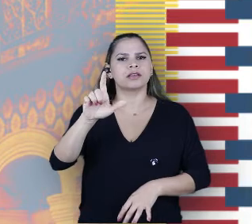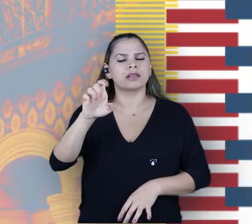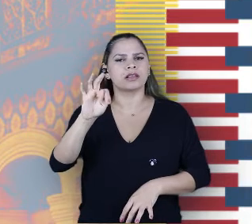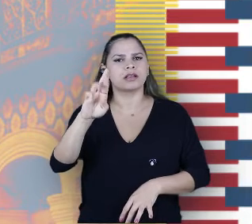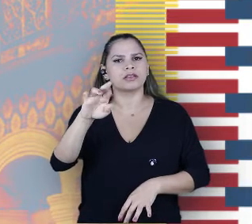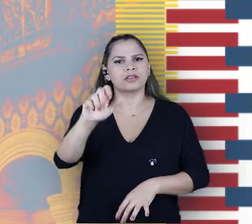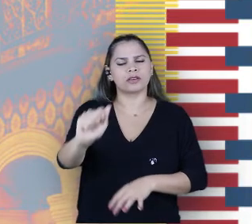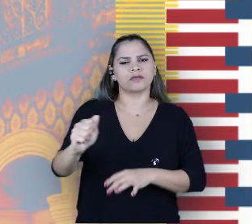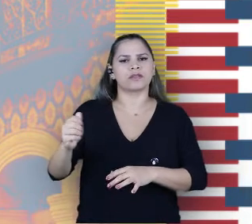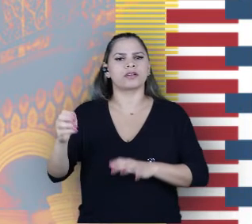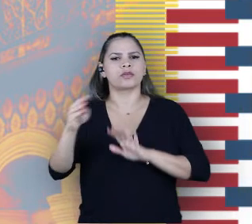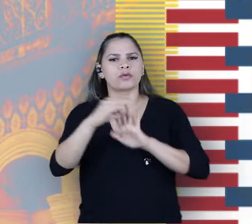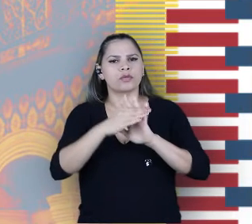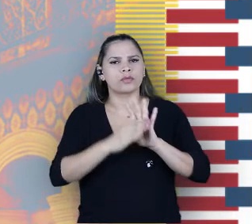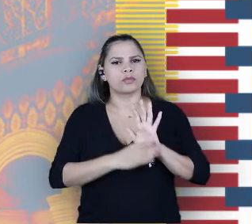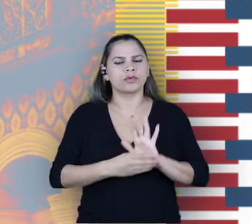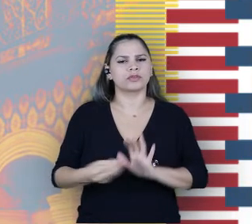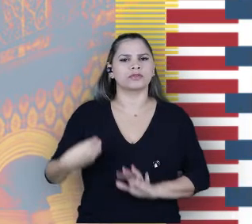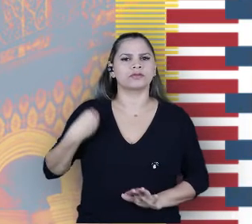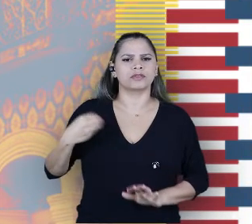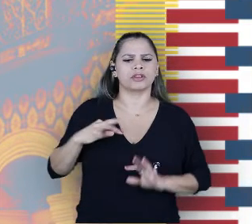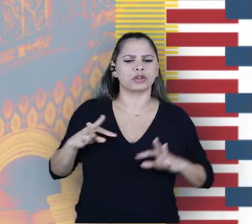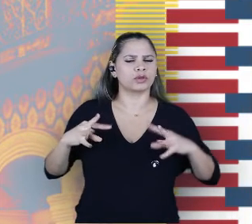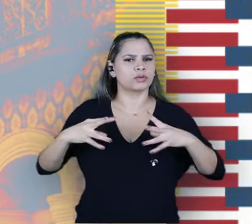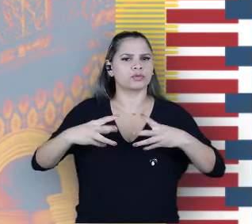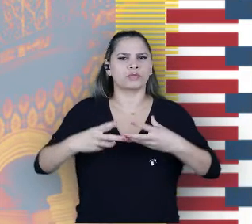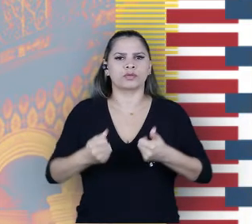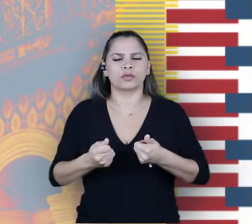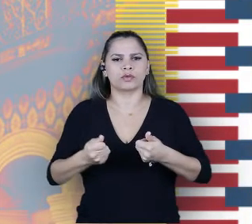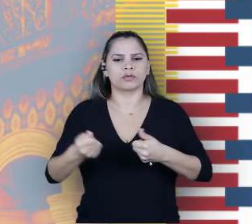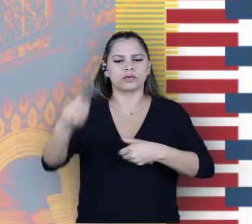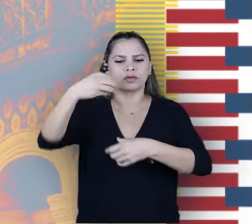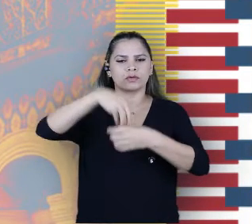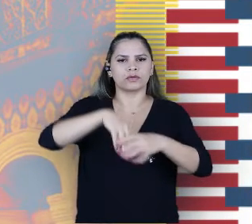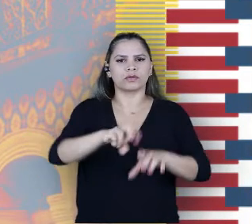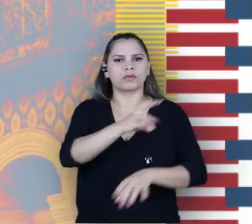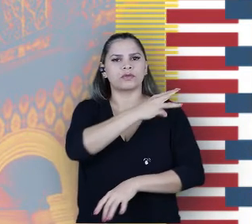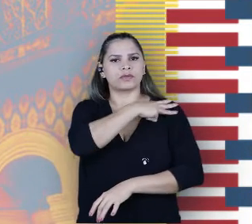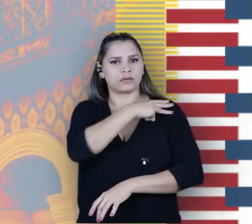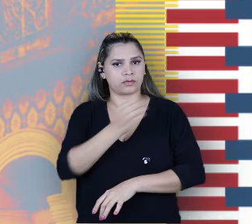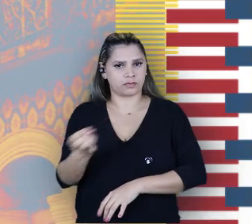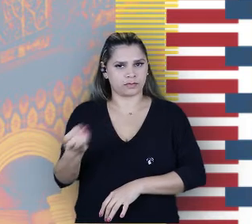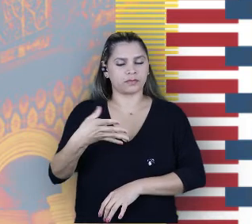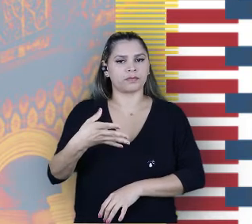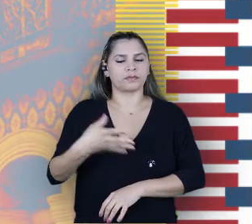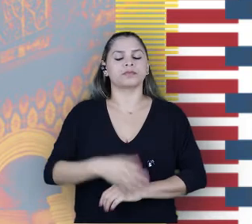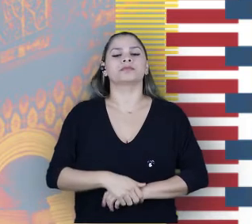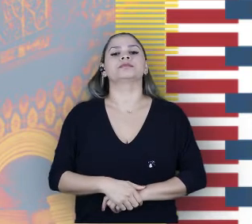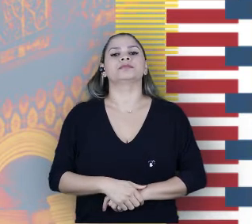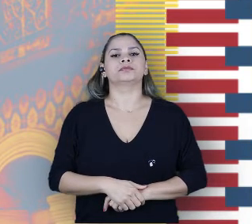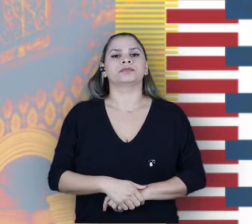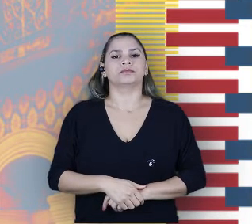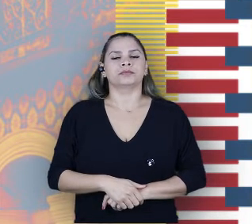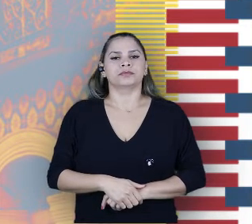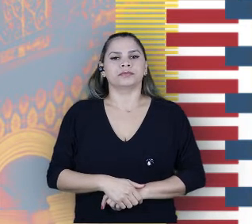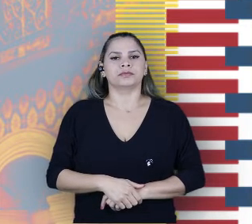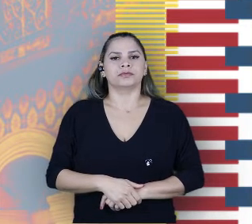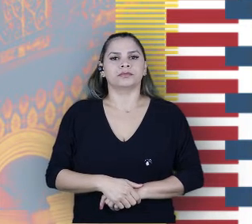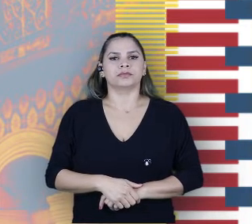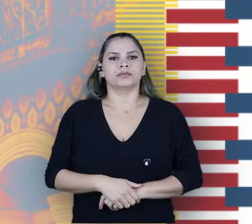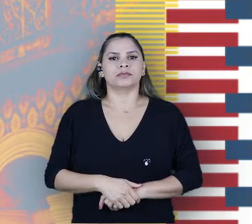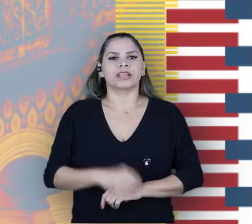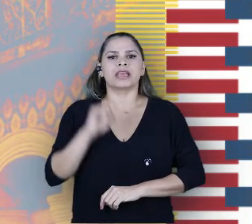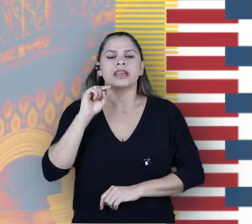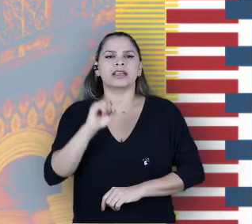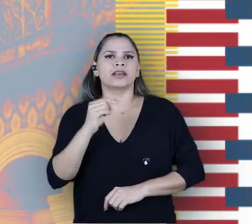formato do ensino médio, as disciplinas, as eletivas, a projeto de vida, dentre